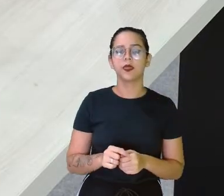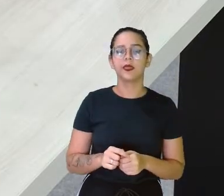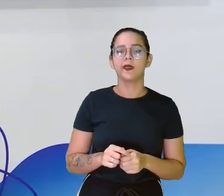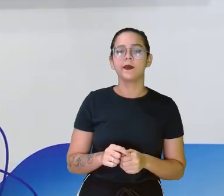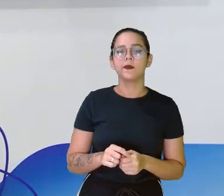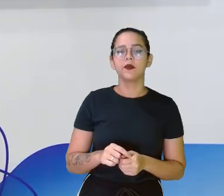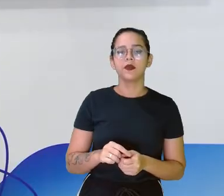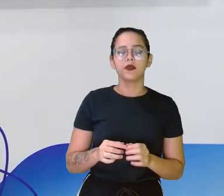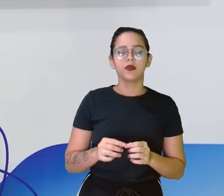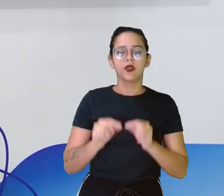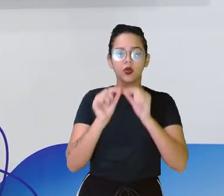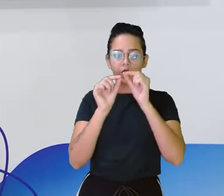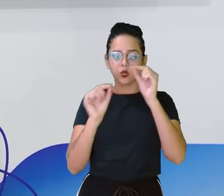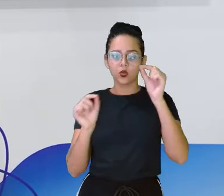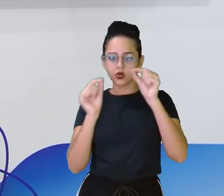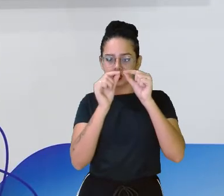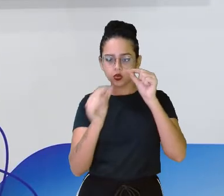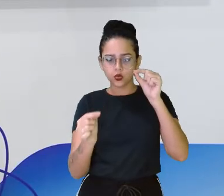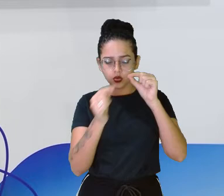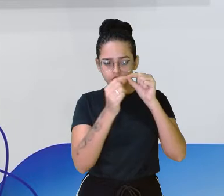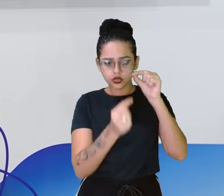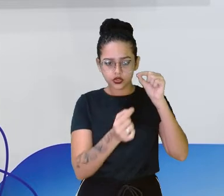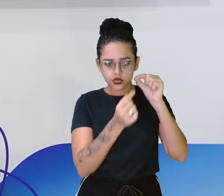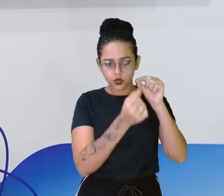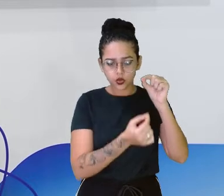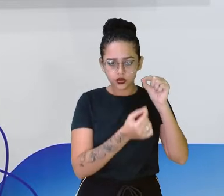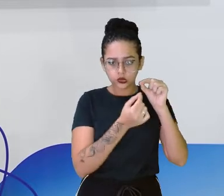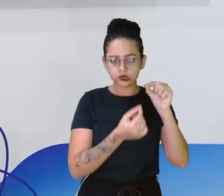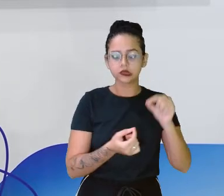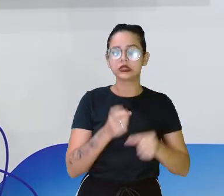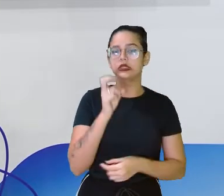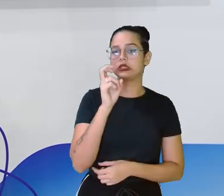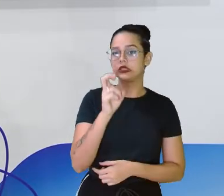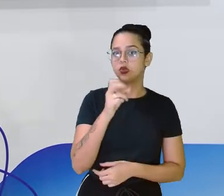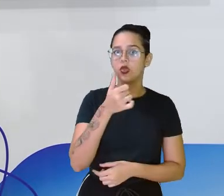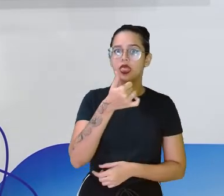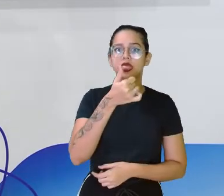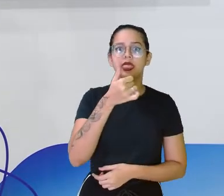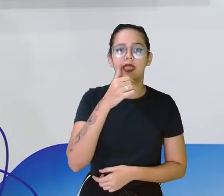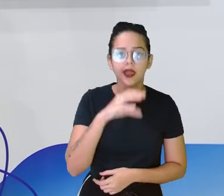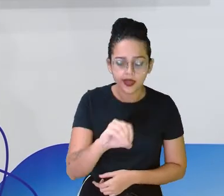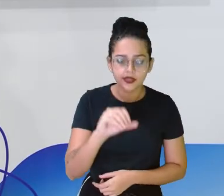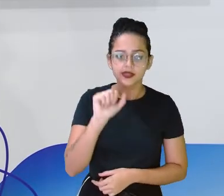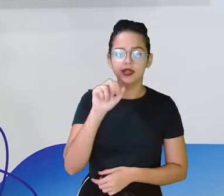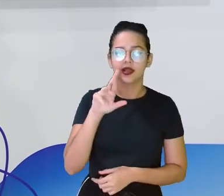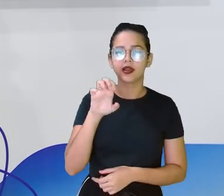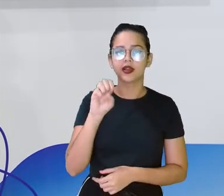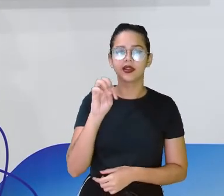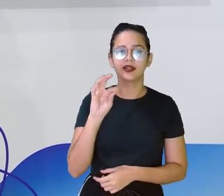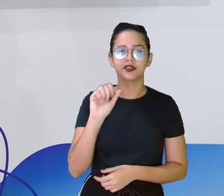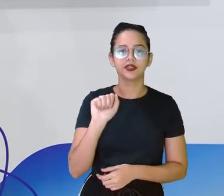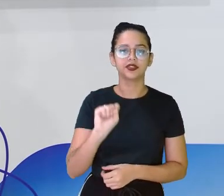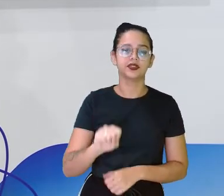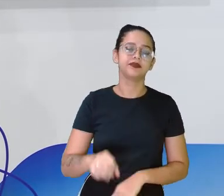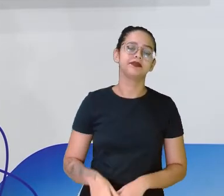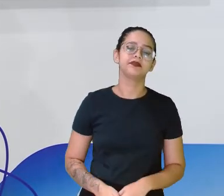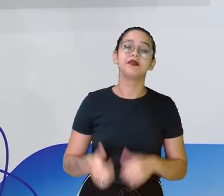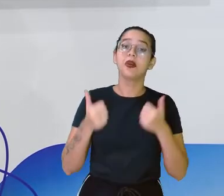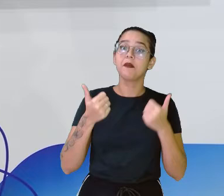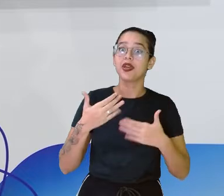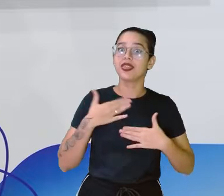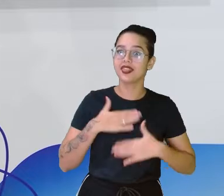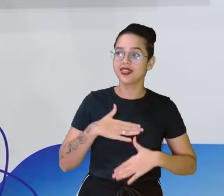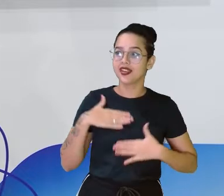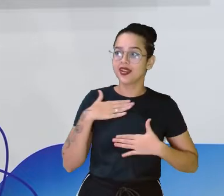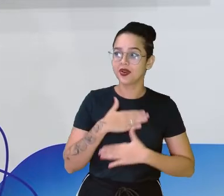5. 1, 2, 3, 4, 5. 10 arestas. Beleza? Tranquilo até